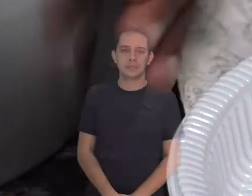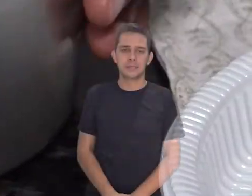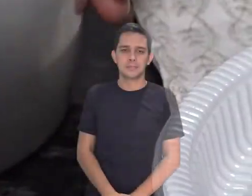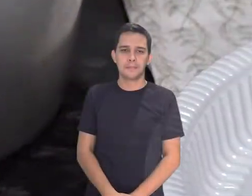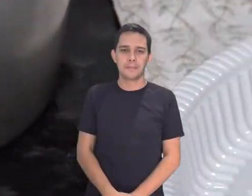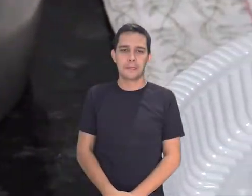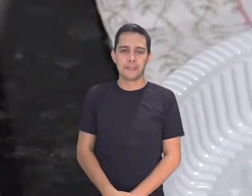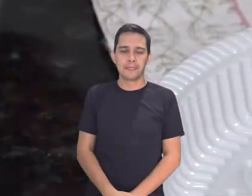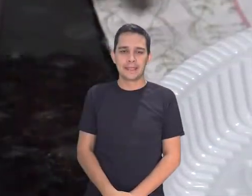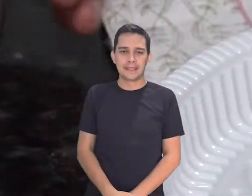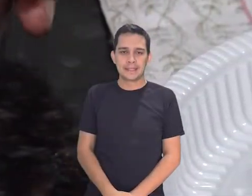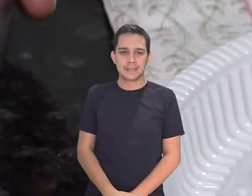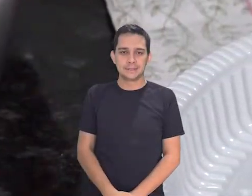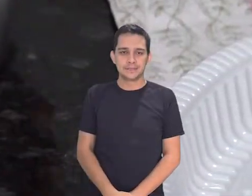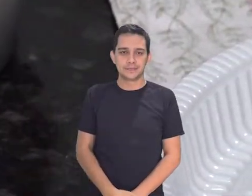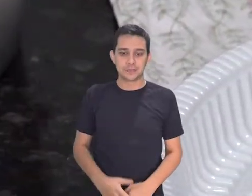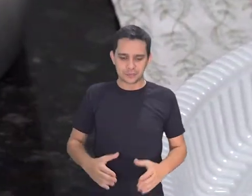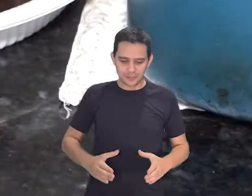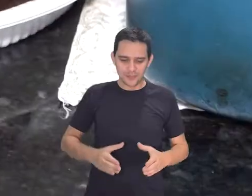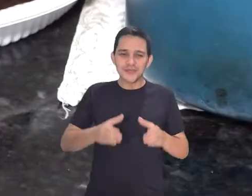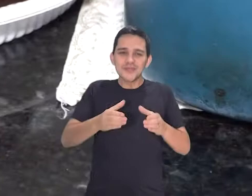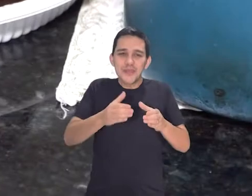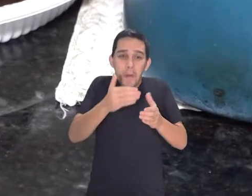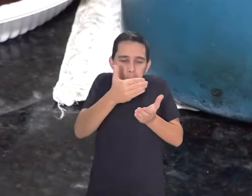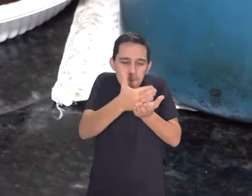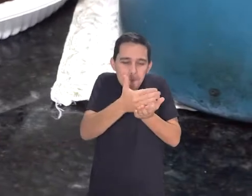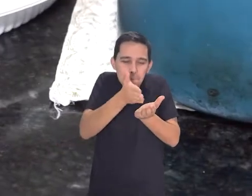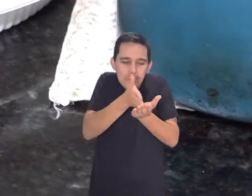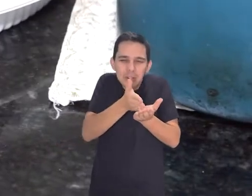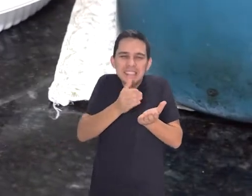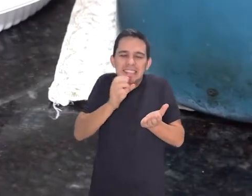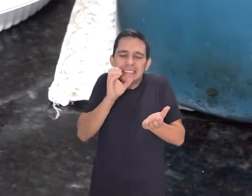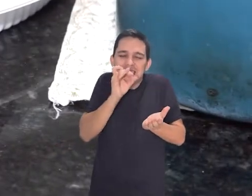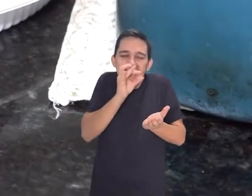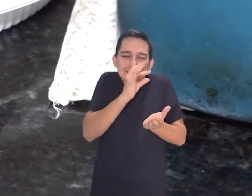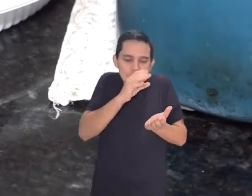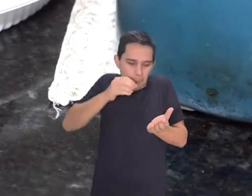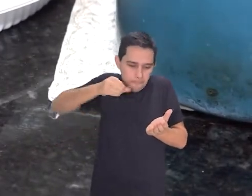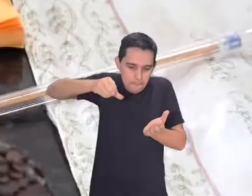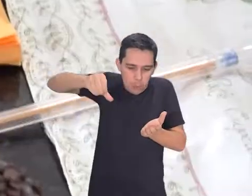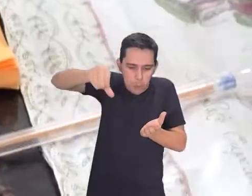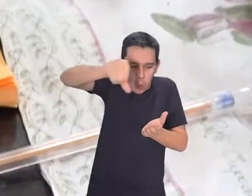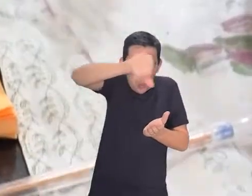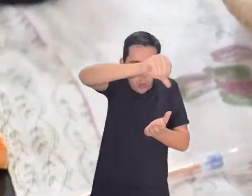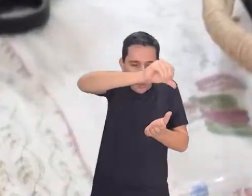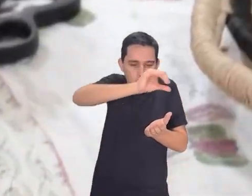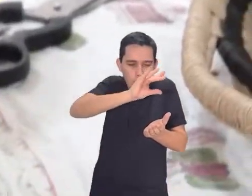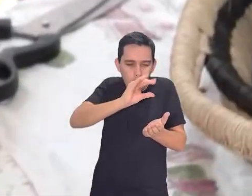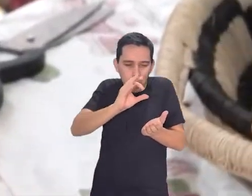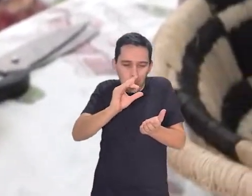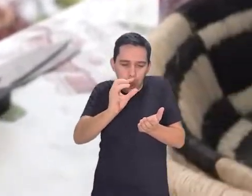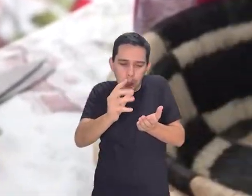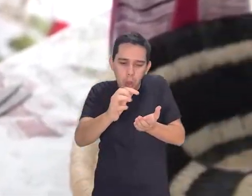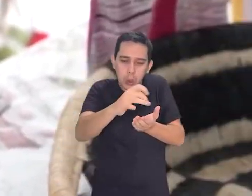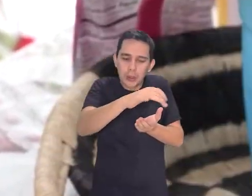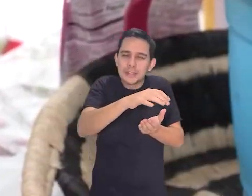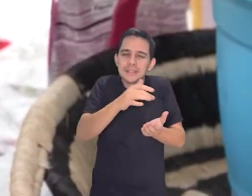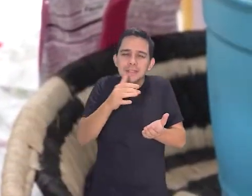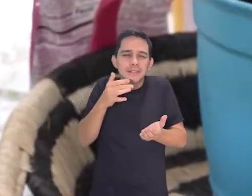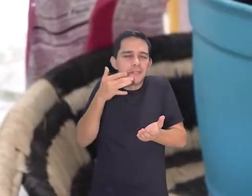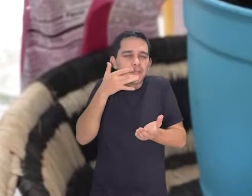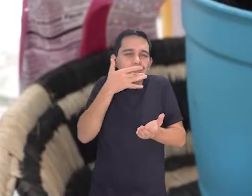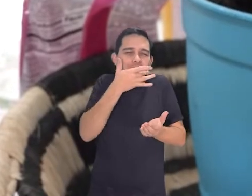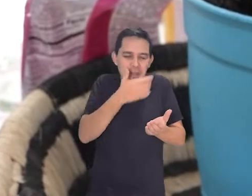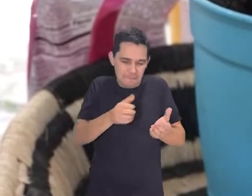Bolos quentinhos, feitos no dia com aquela cobertura caprichada e um carinho nos detalhes para deixar